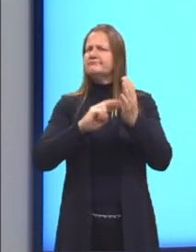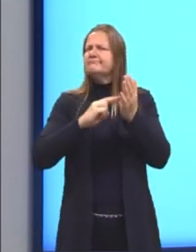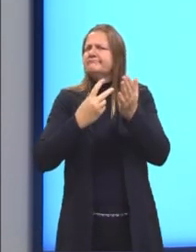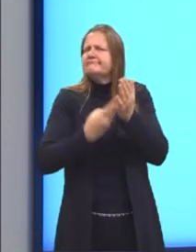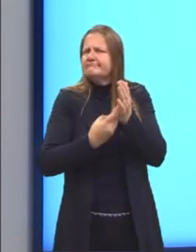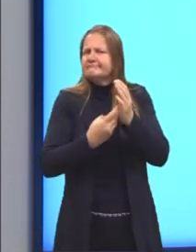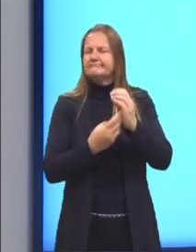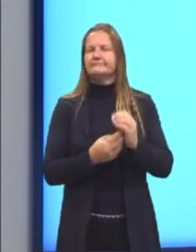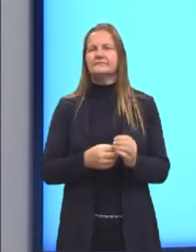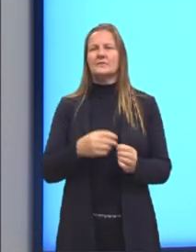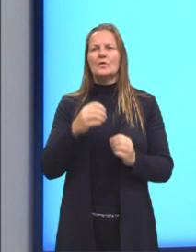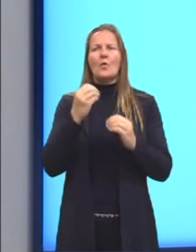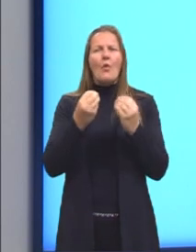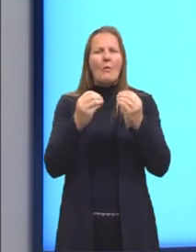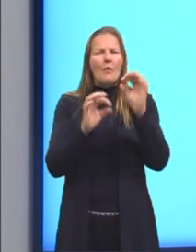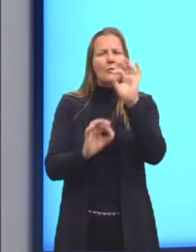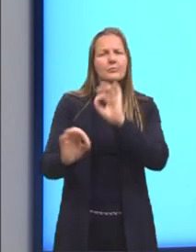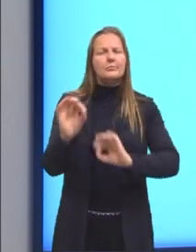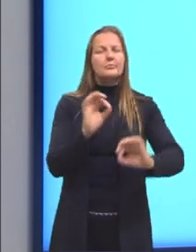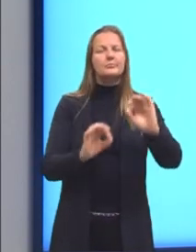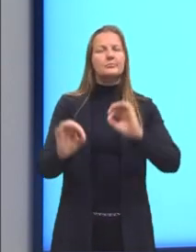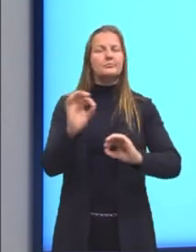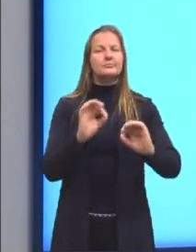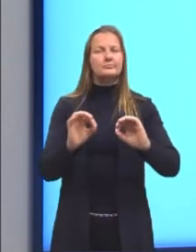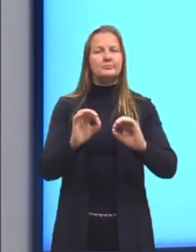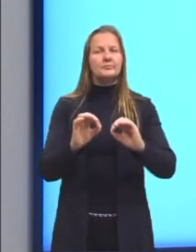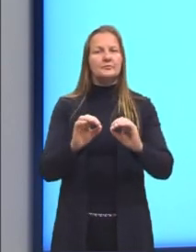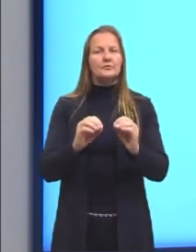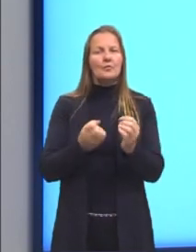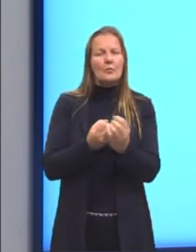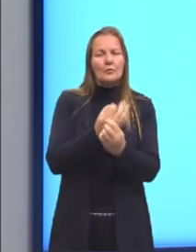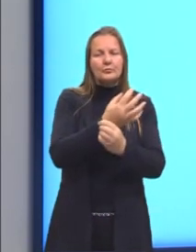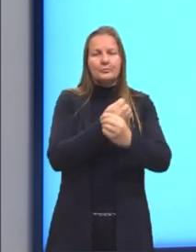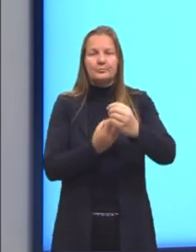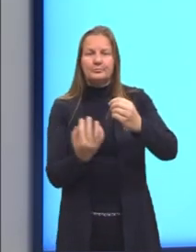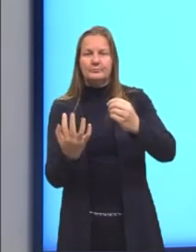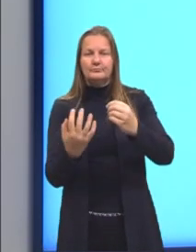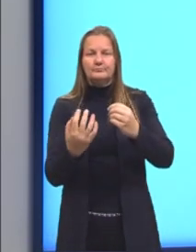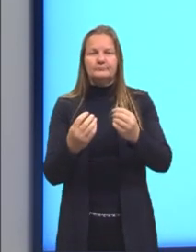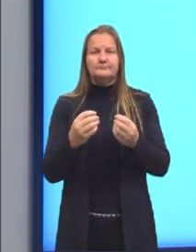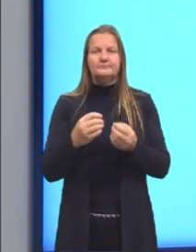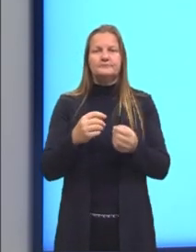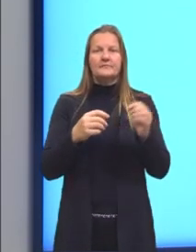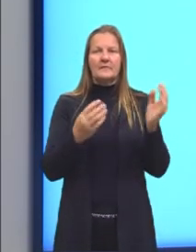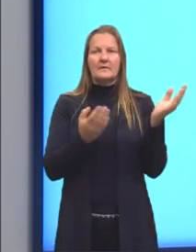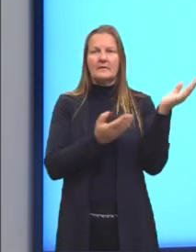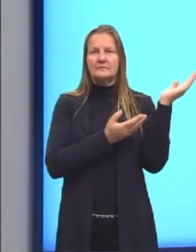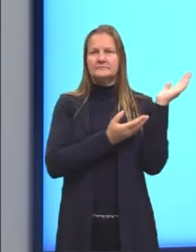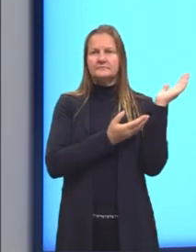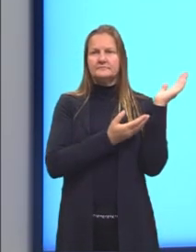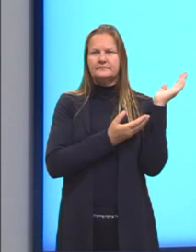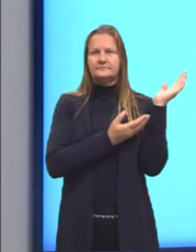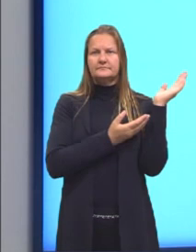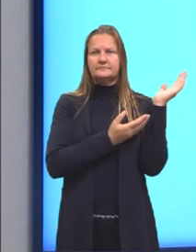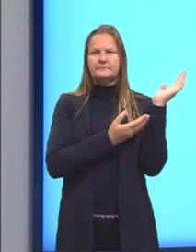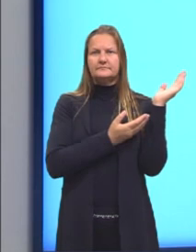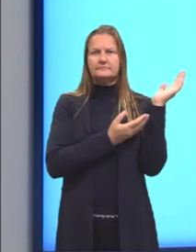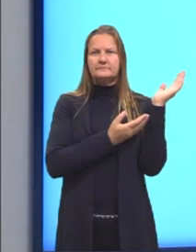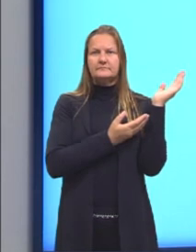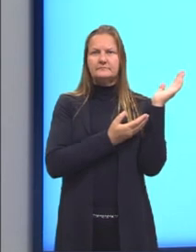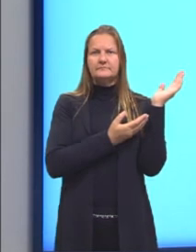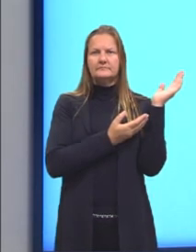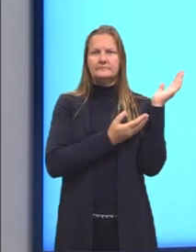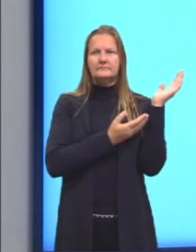nós olharmos a distribuição eletrônica lembrarmos da distribuição eletrônica do carbono EA que eu trouxe a distribuição